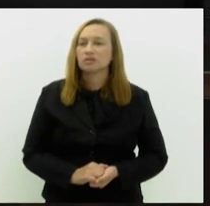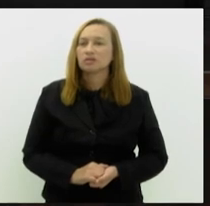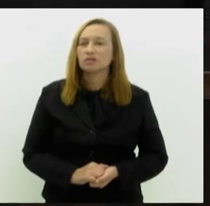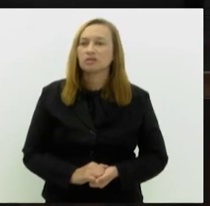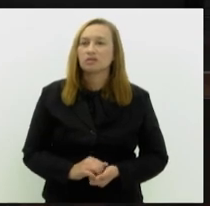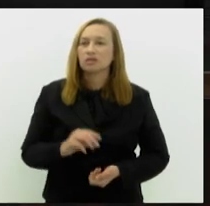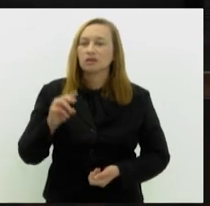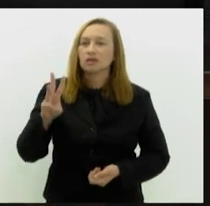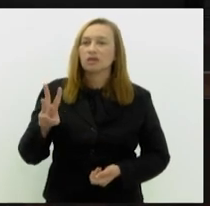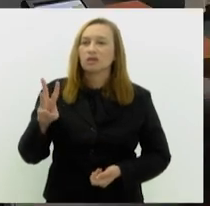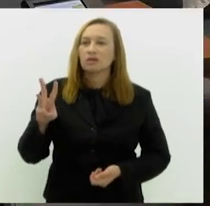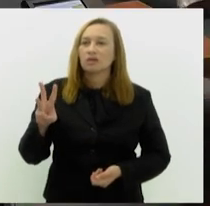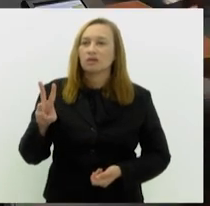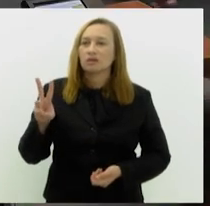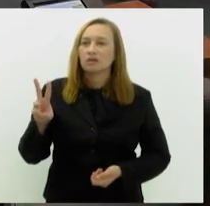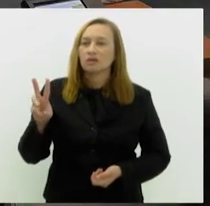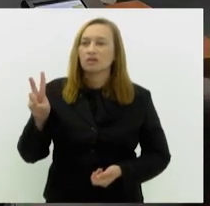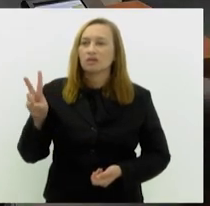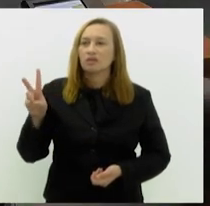Valdeci da Saúde.